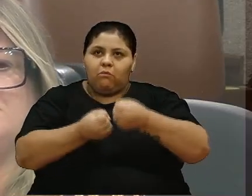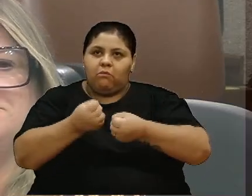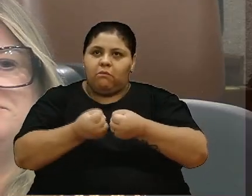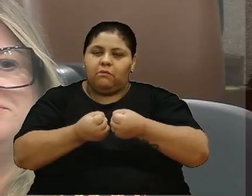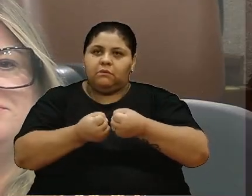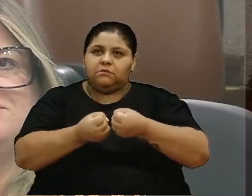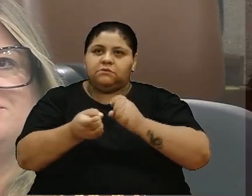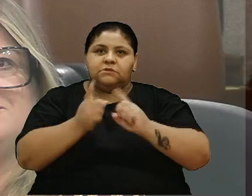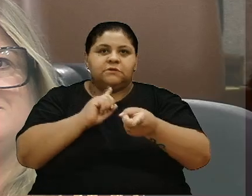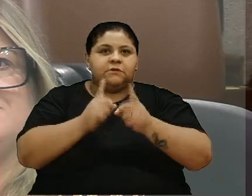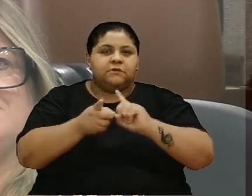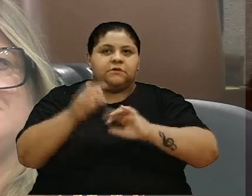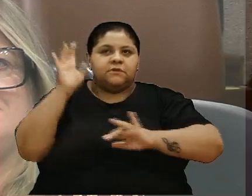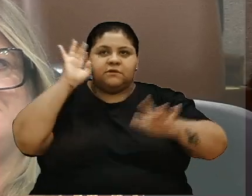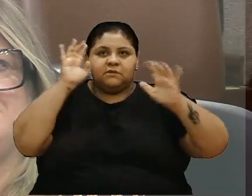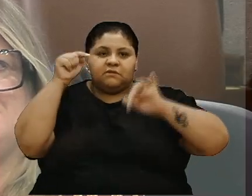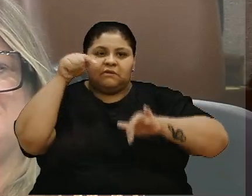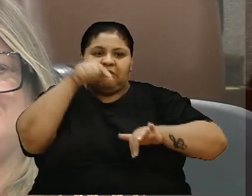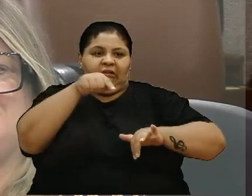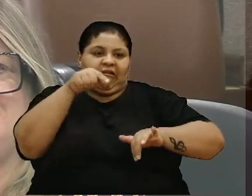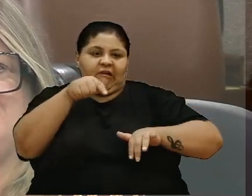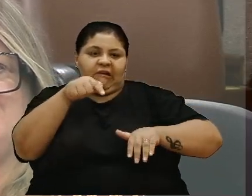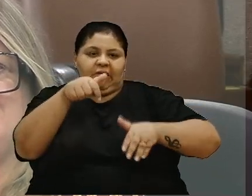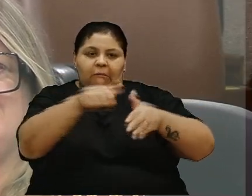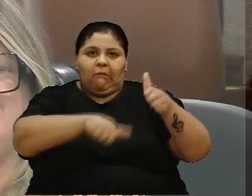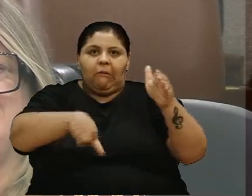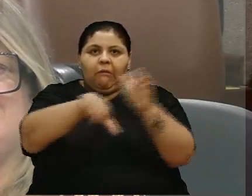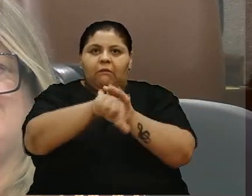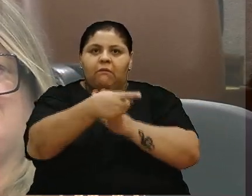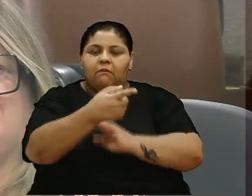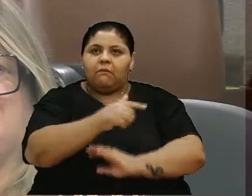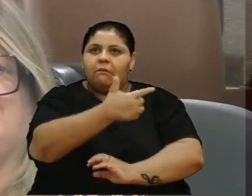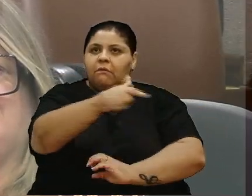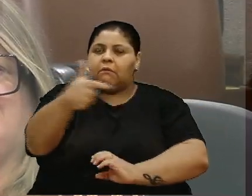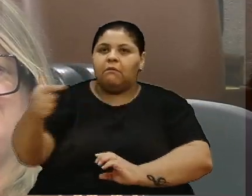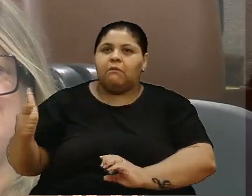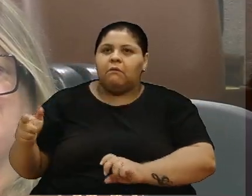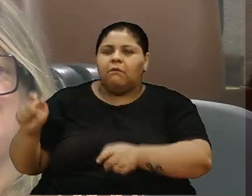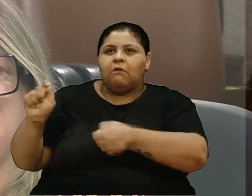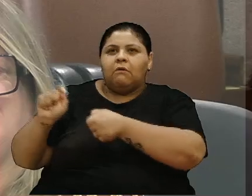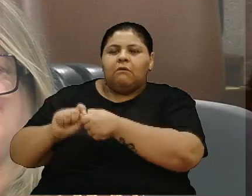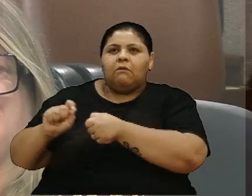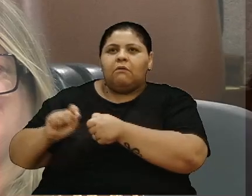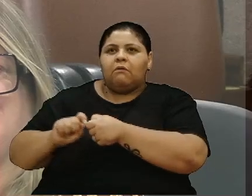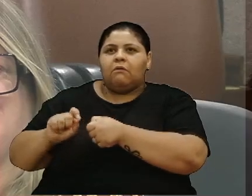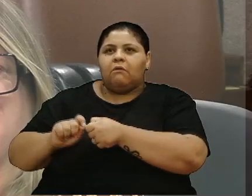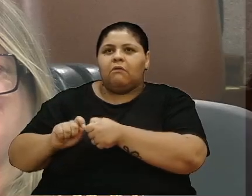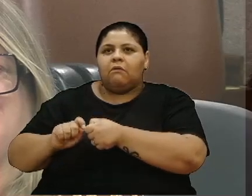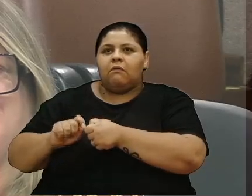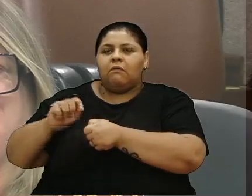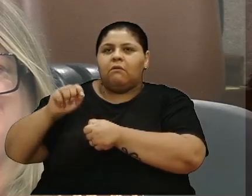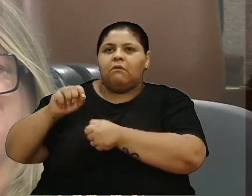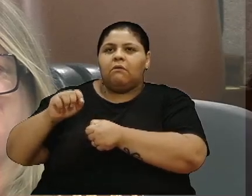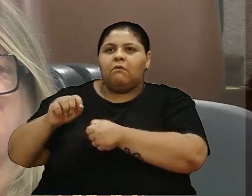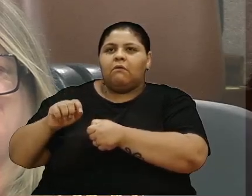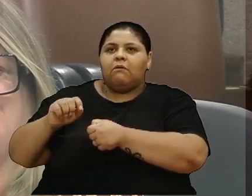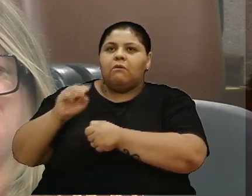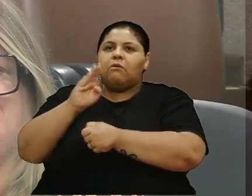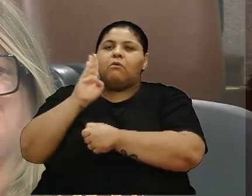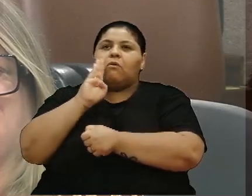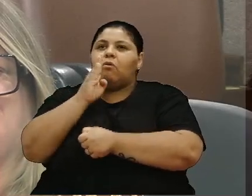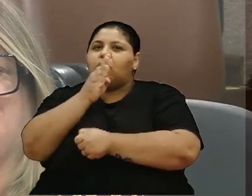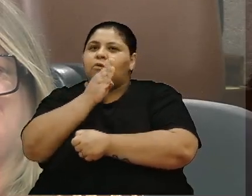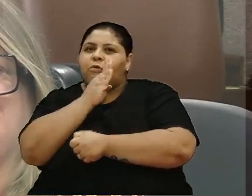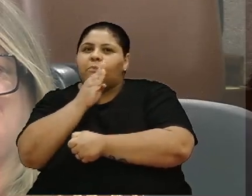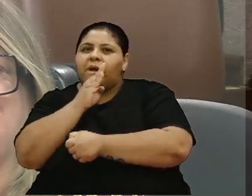perimetro. Imagina, isso aqui é coisa de mafioso. O outro vai lá e faz o Mississippi Delta Blues, que vem gente do mundo inteiro